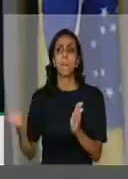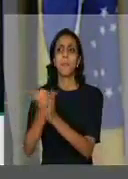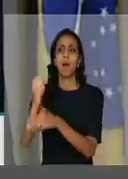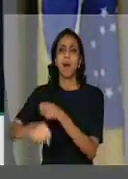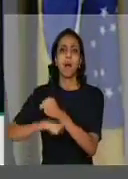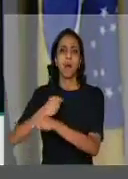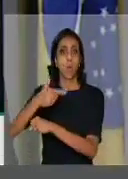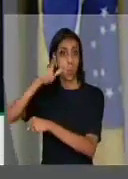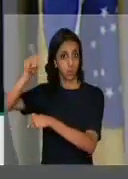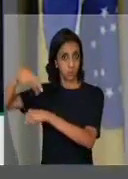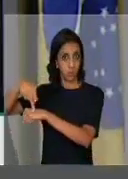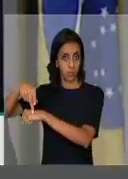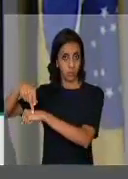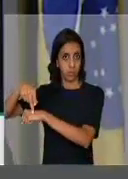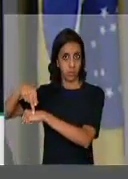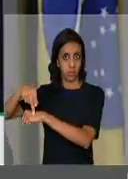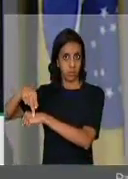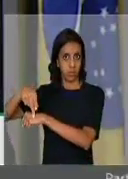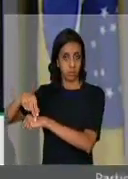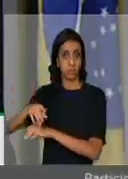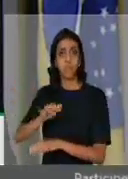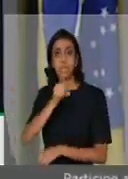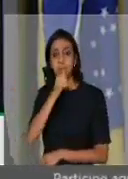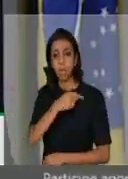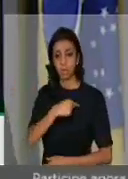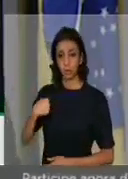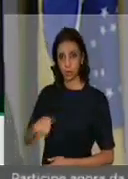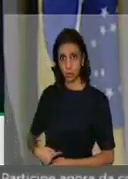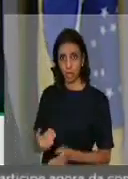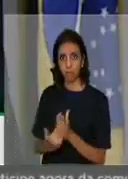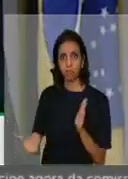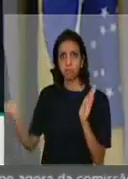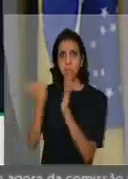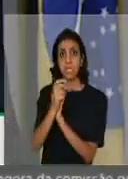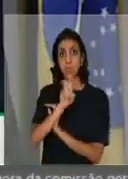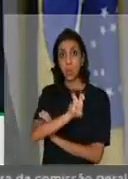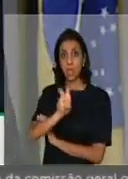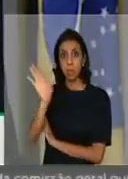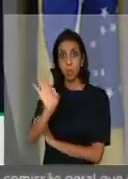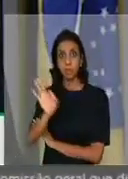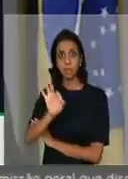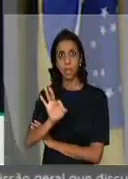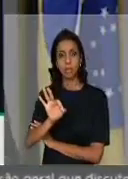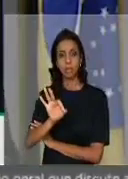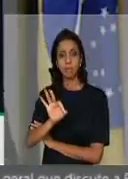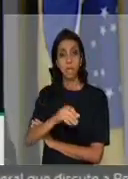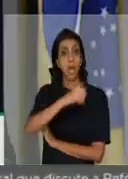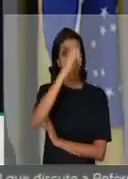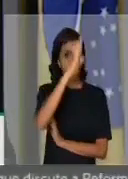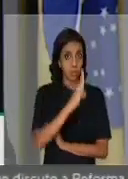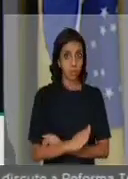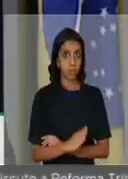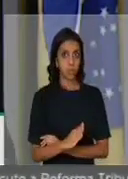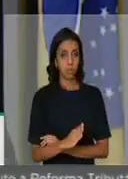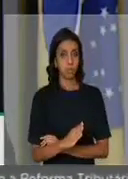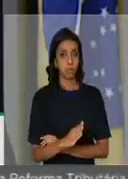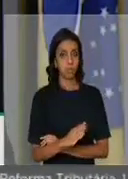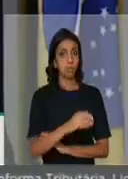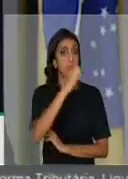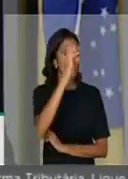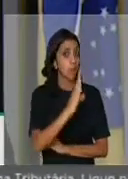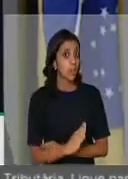3,1% ao ano. A China cresceu 55%, e o Brasil,